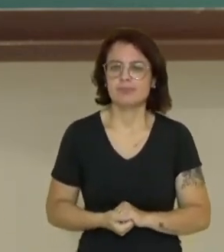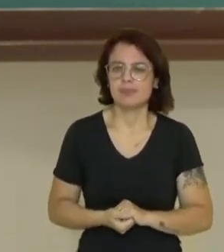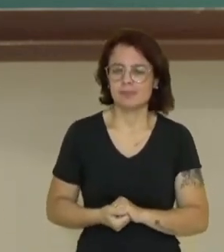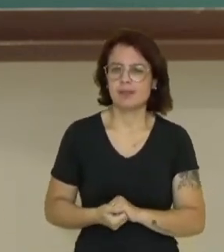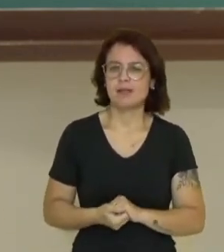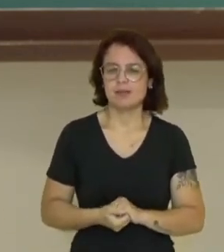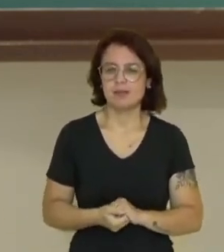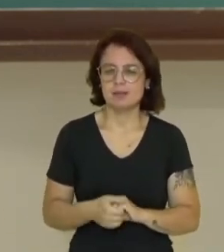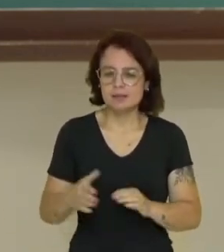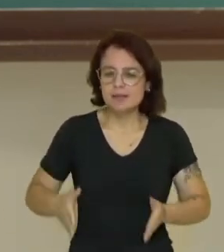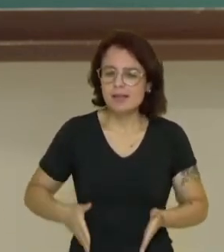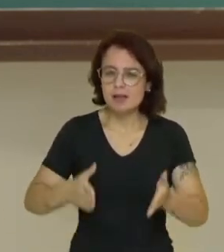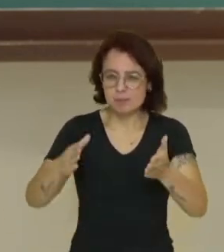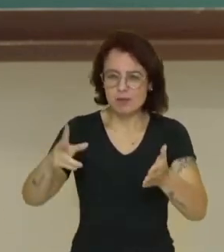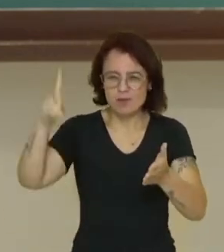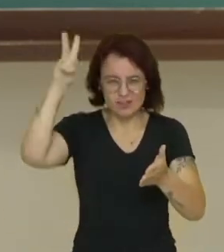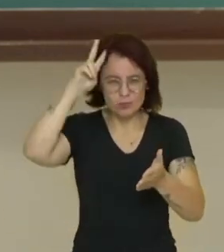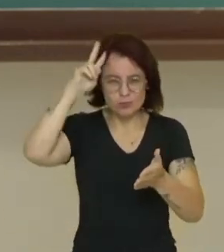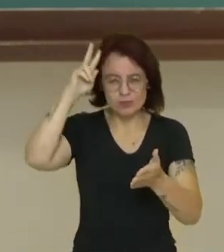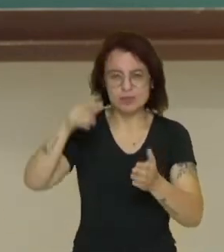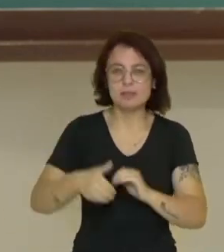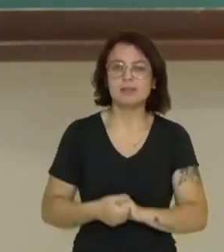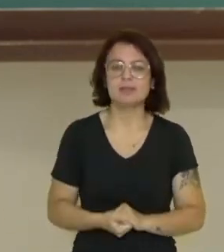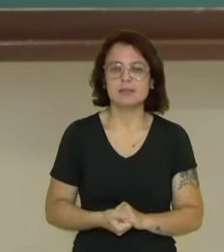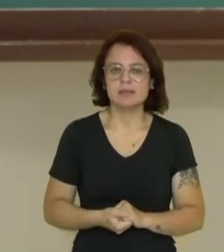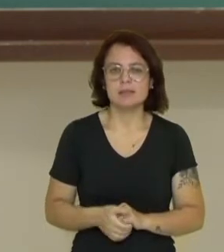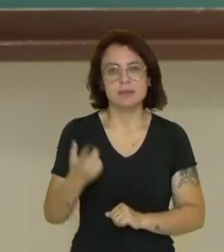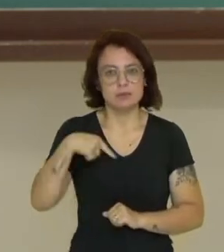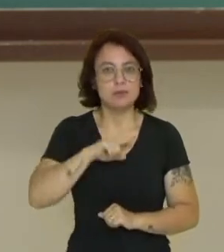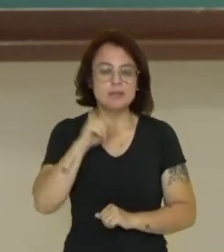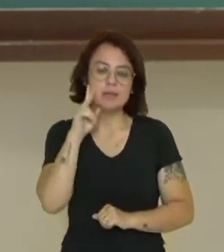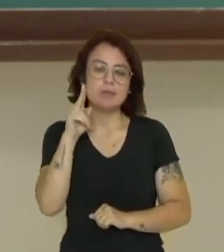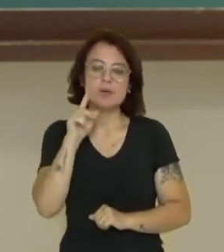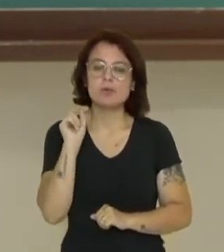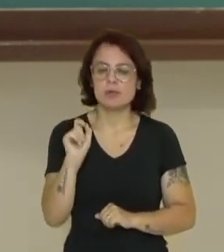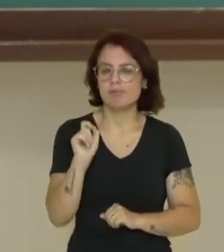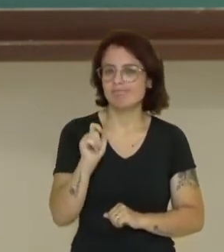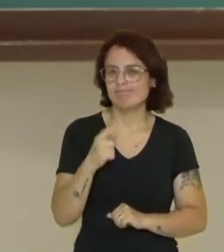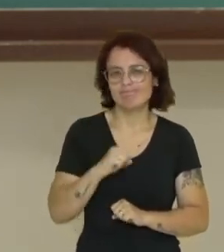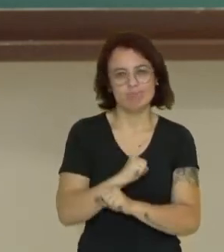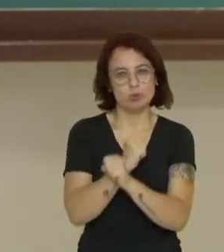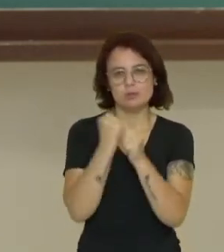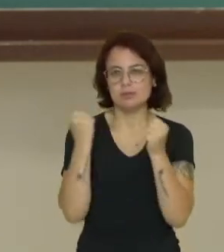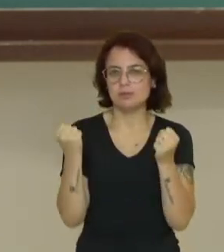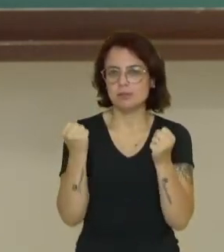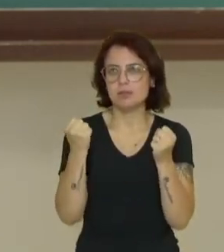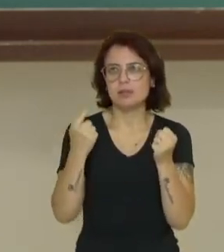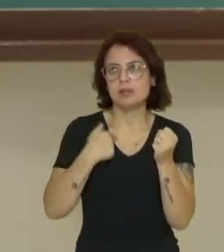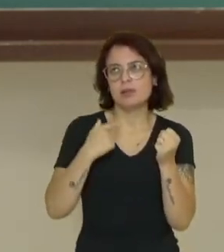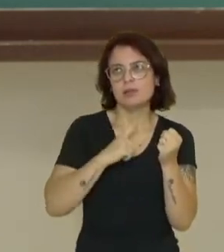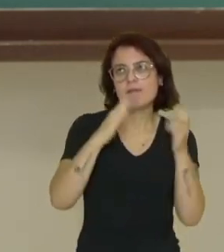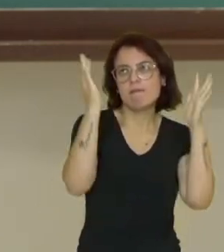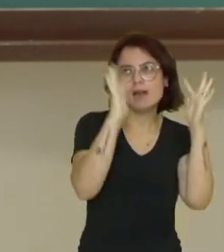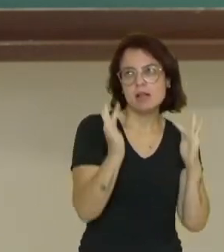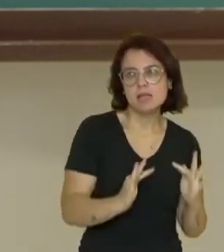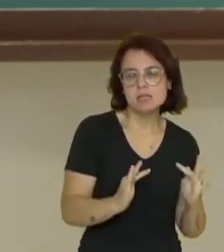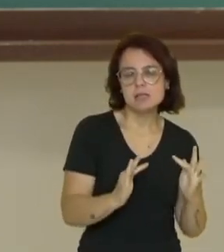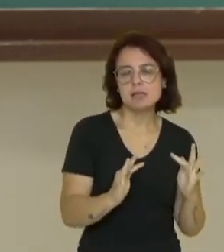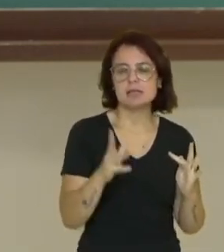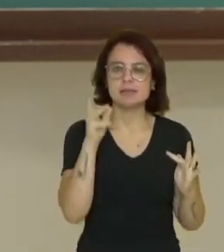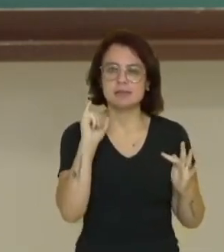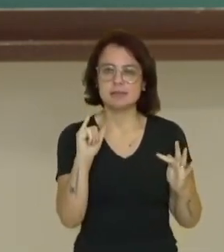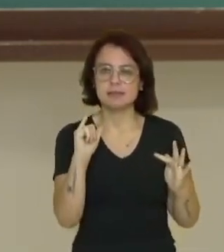caminho virtuoso? Então, relembrando, né? Não é possível também que eu seja feliz, né? Se